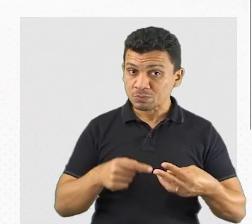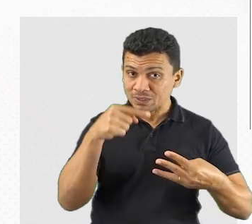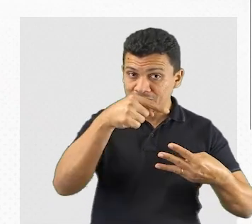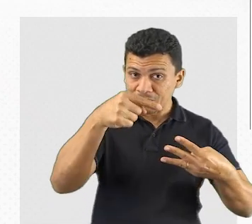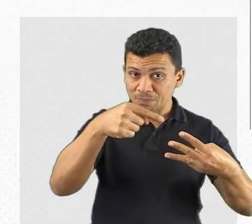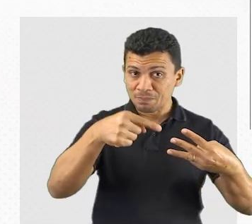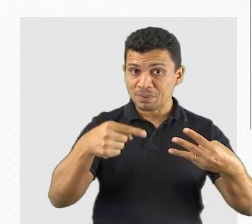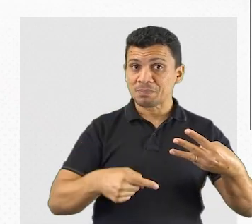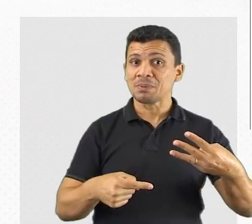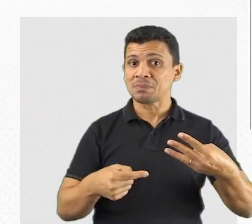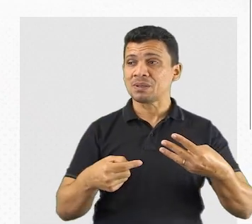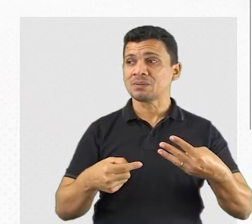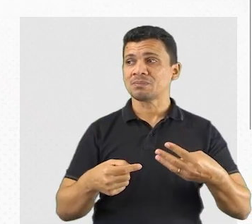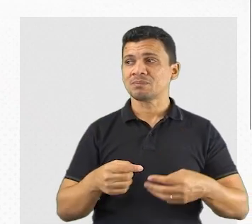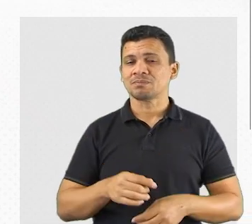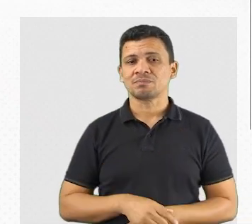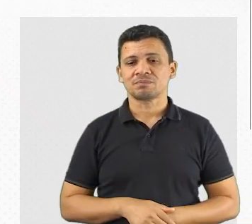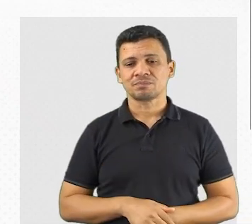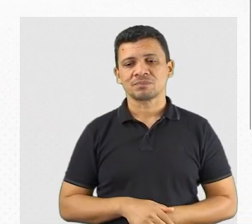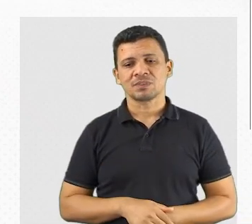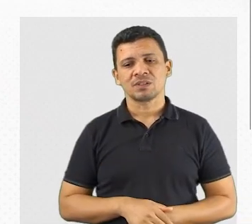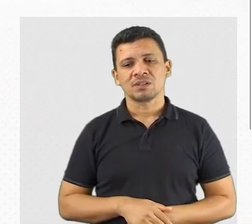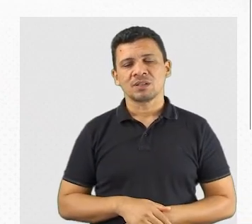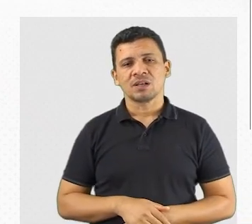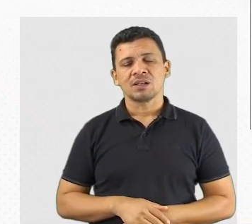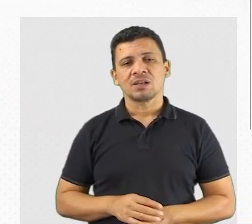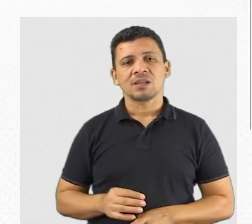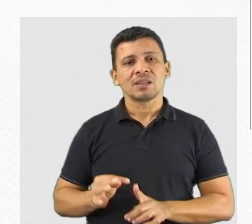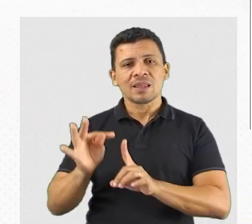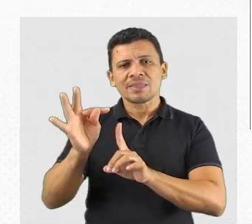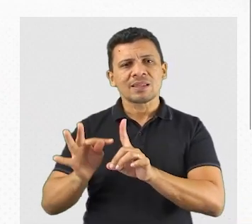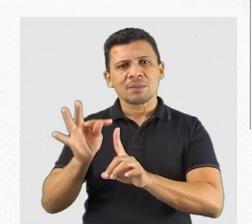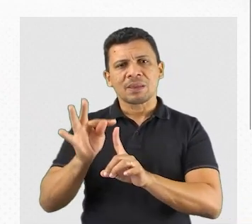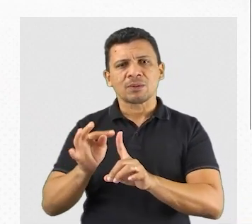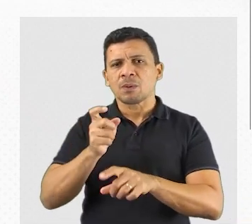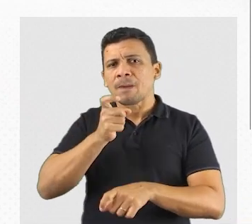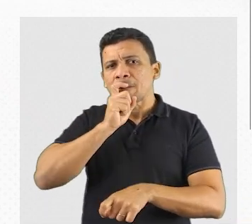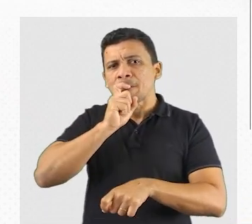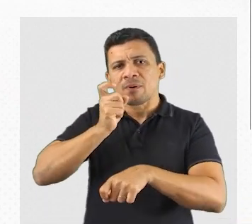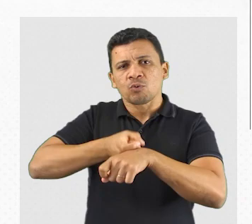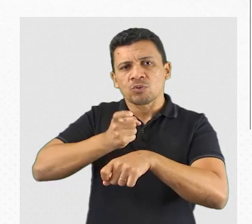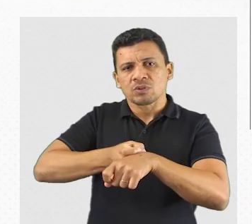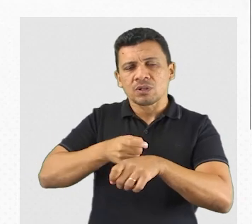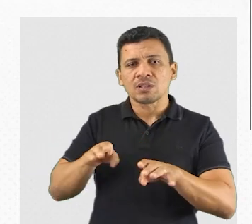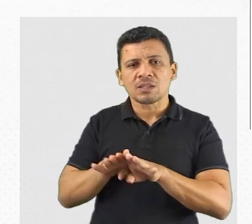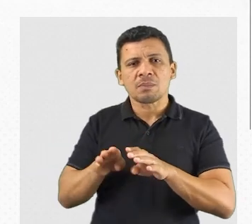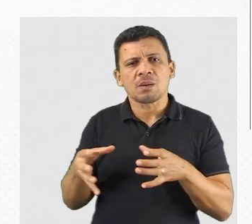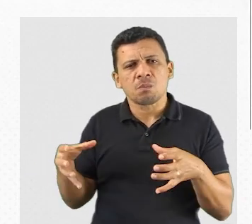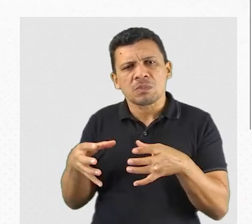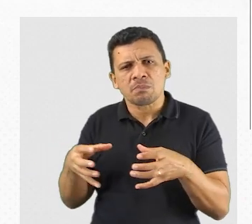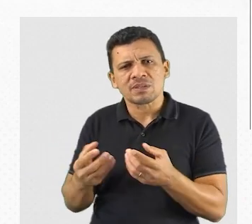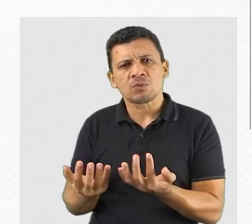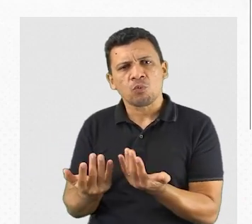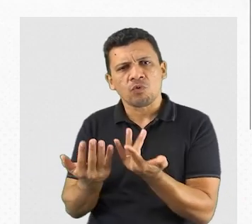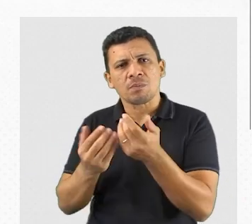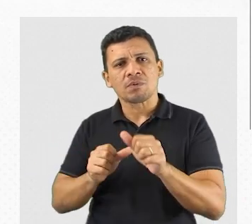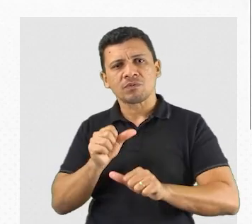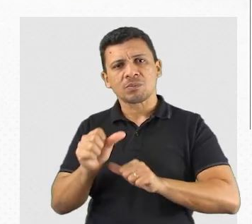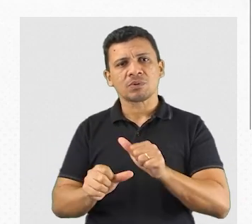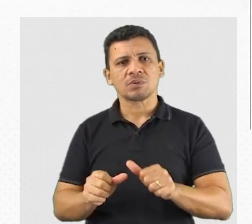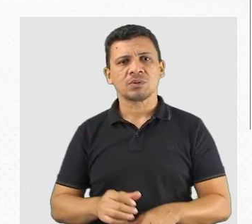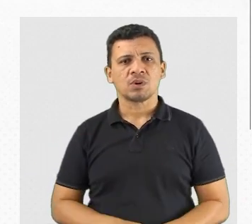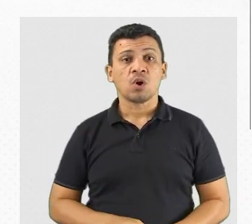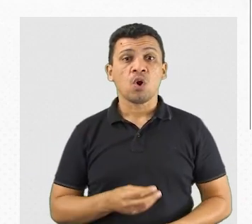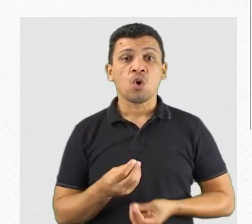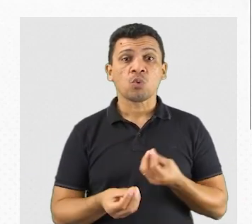para a gente estudar. Vai ter uma mudança na temperatura de congelamento e na pressão de vapor. Mas quem está causando